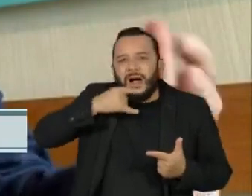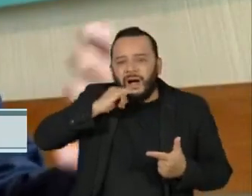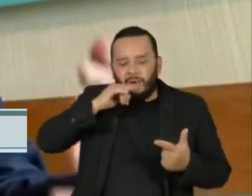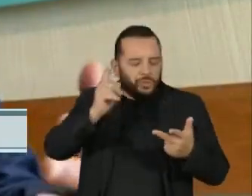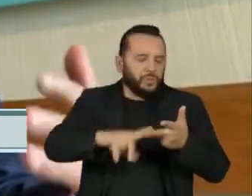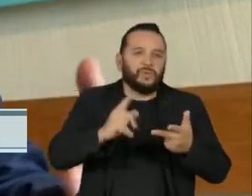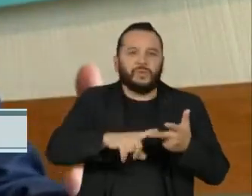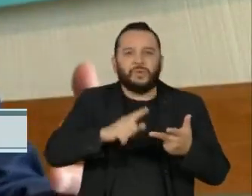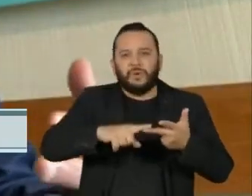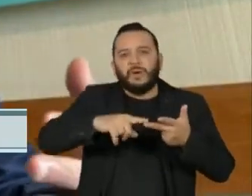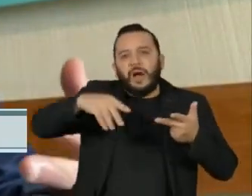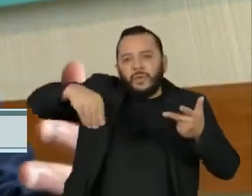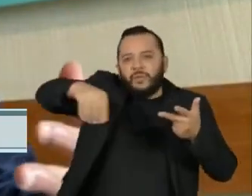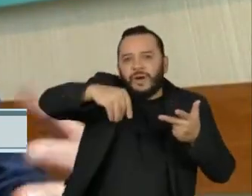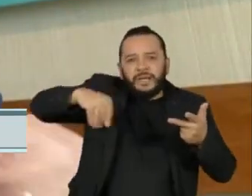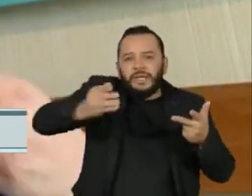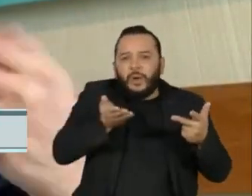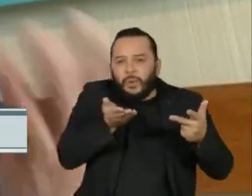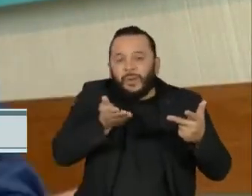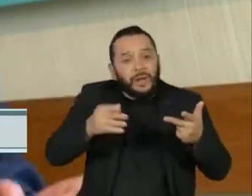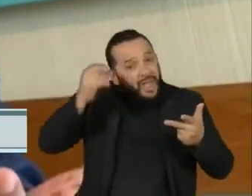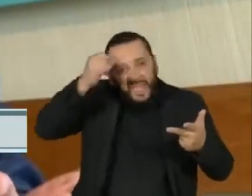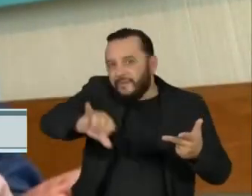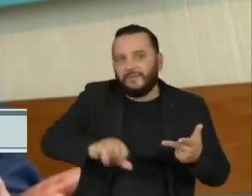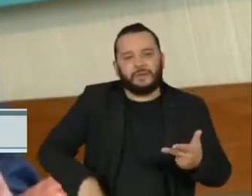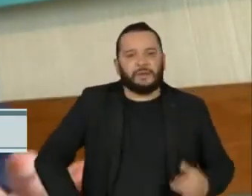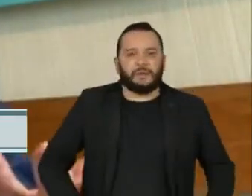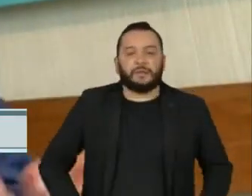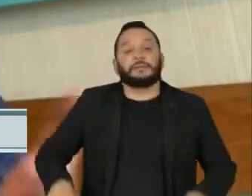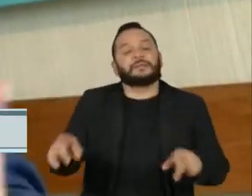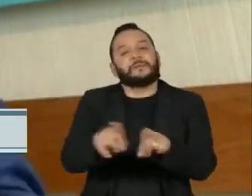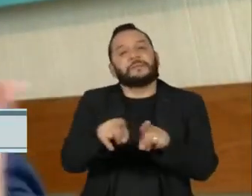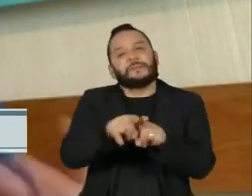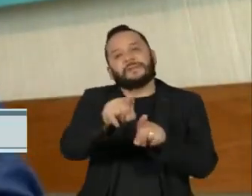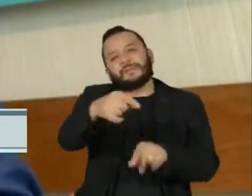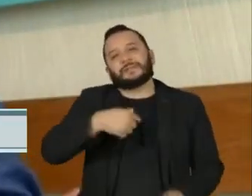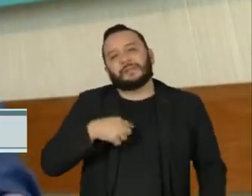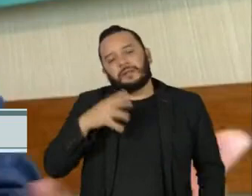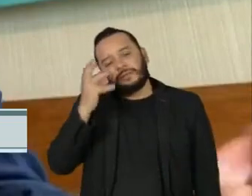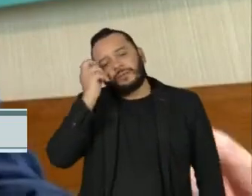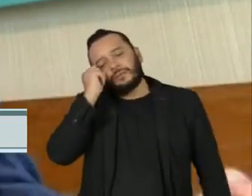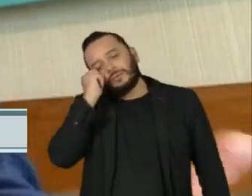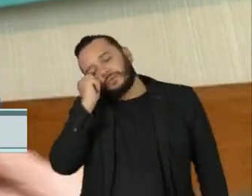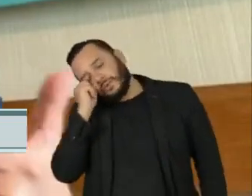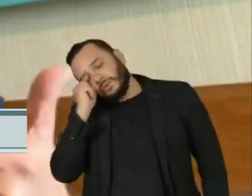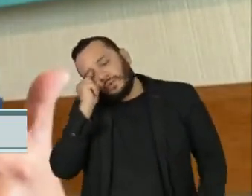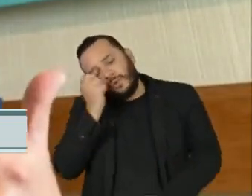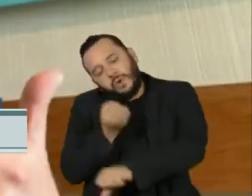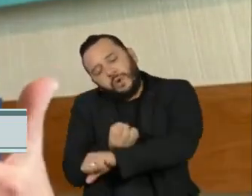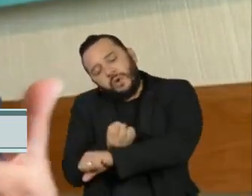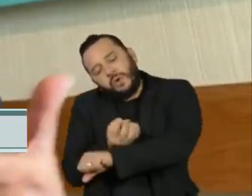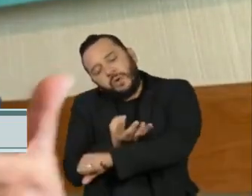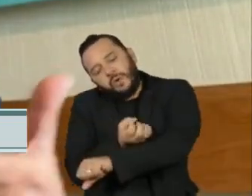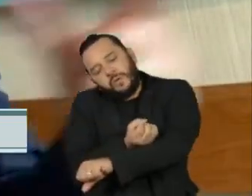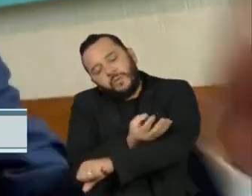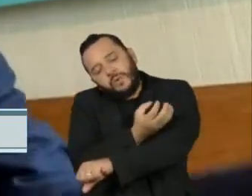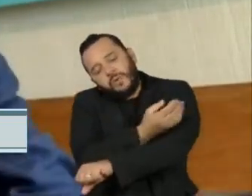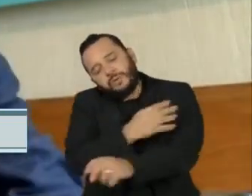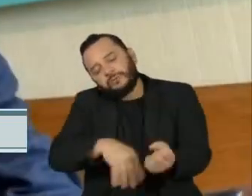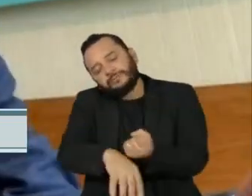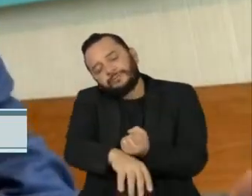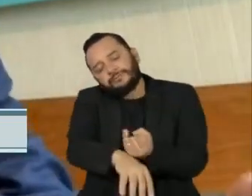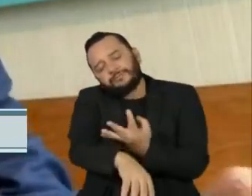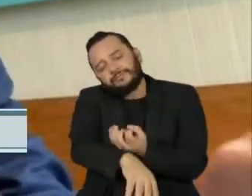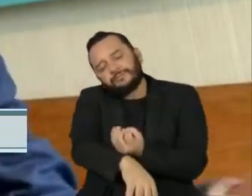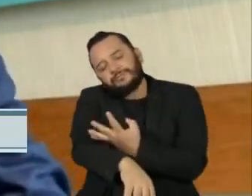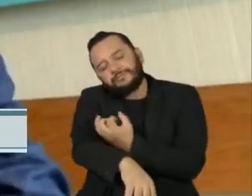uma atividade física regular, ele gera a produção de endorfinas que vai contribuir, como disse, para